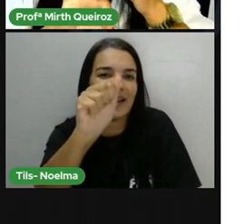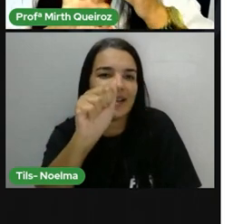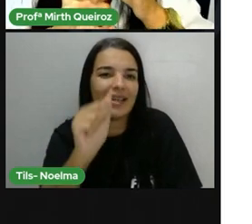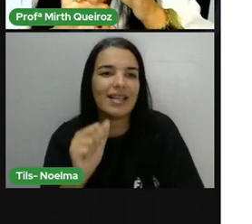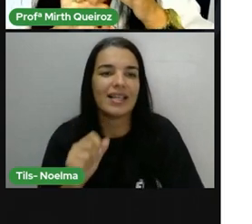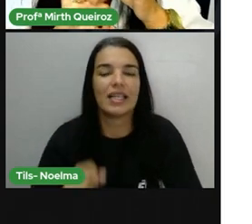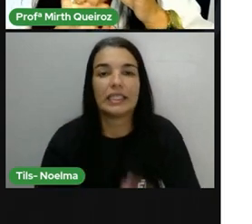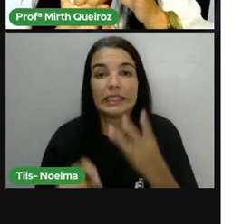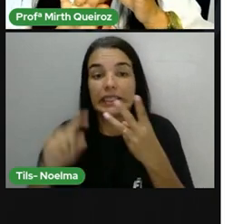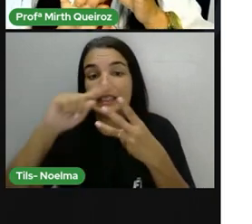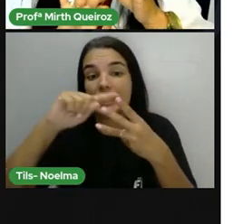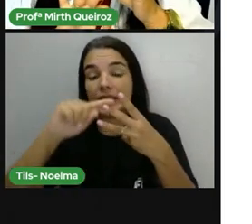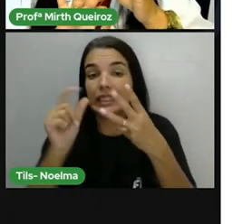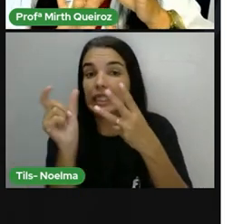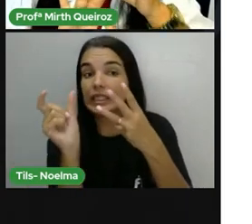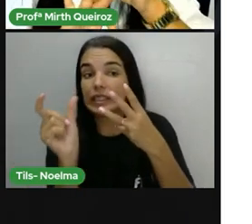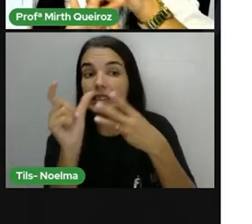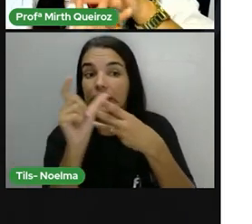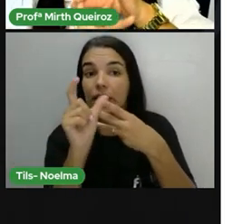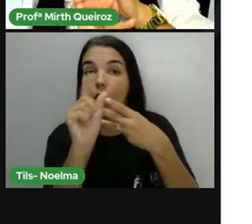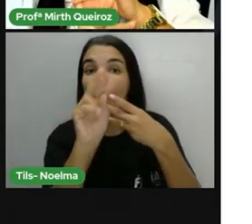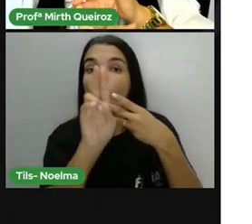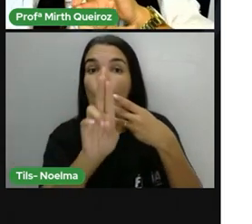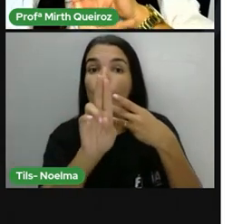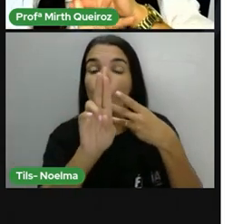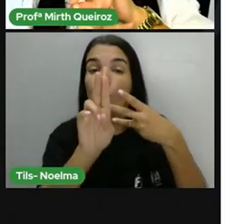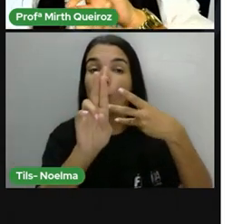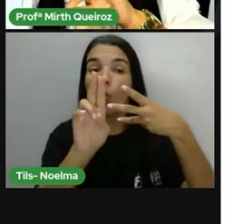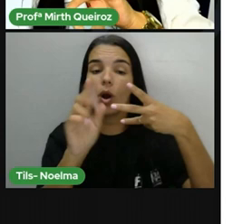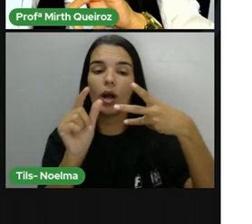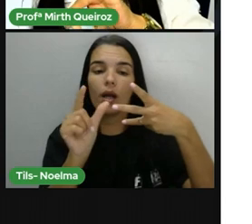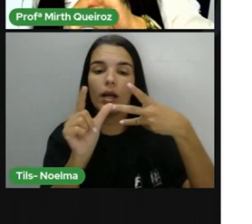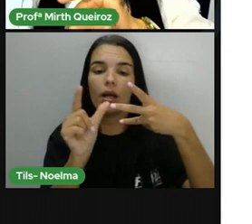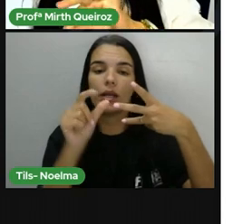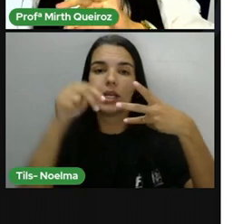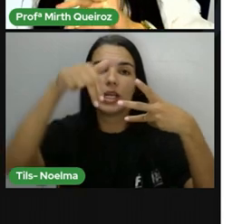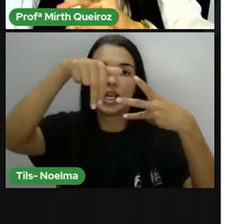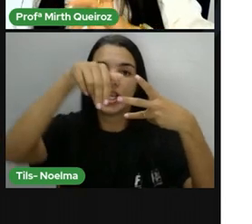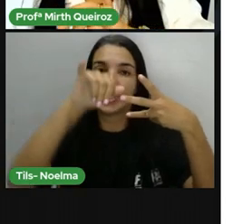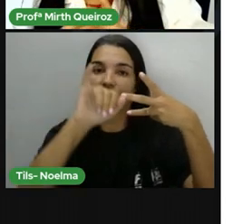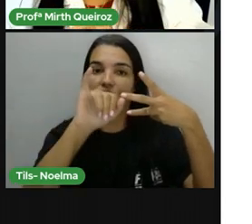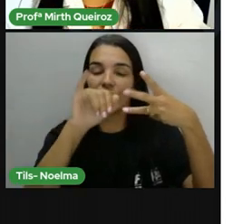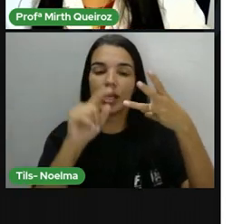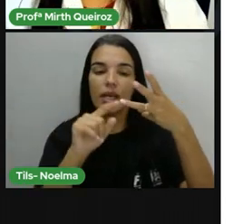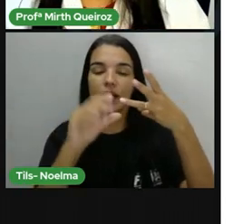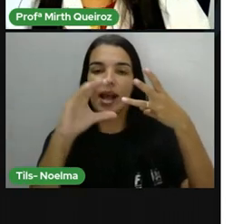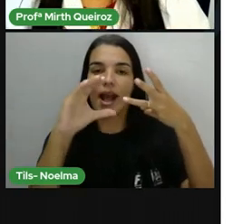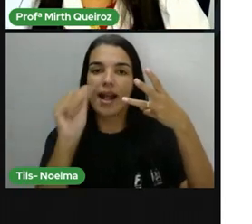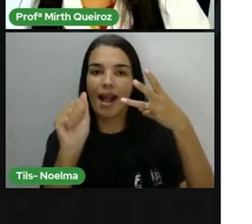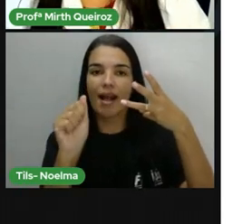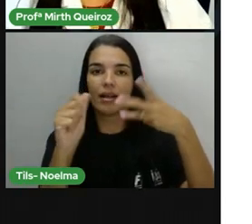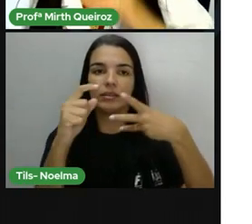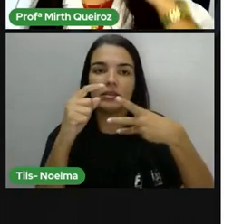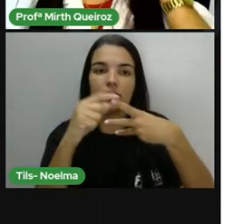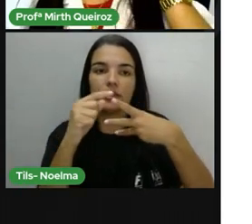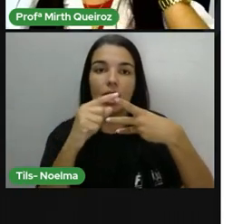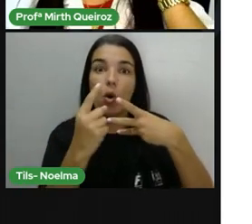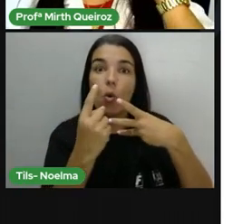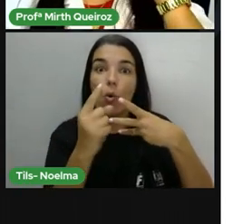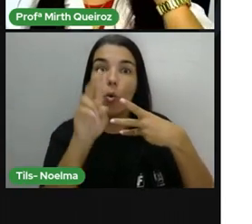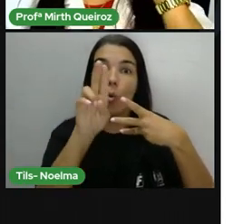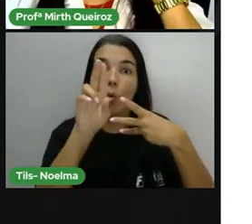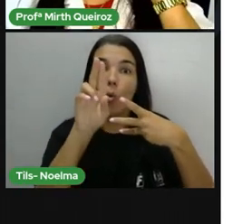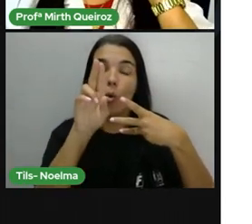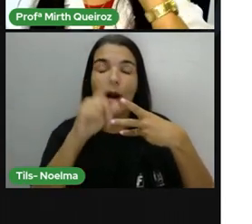Única, três sílabas. U. A U, antepenúltima sílaba, ela é mais forte, que é o U. Então,